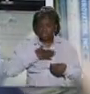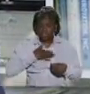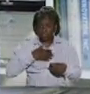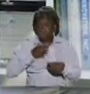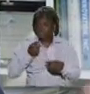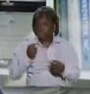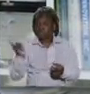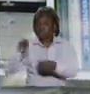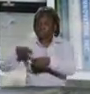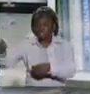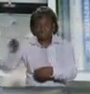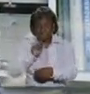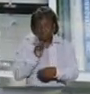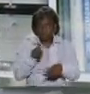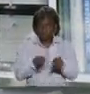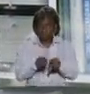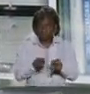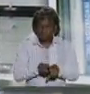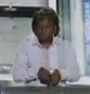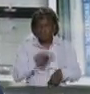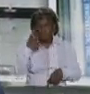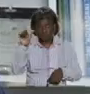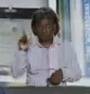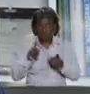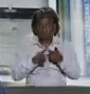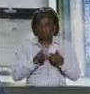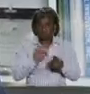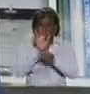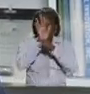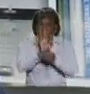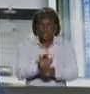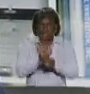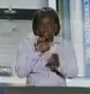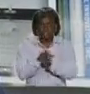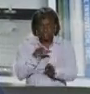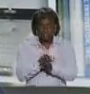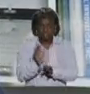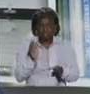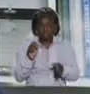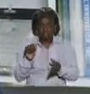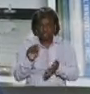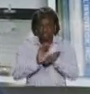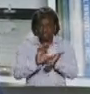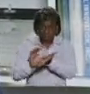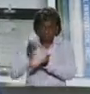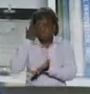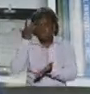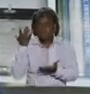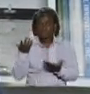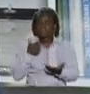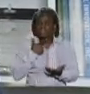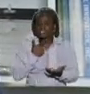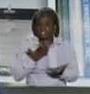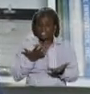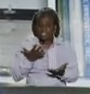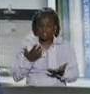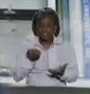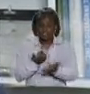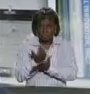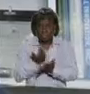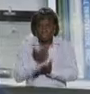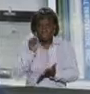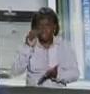volta para o doador original. E a outra é aconselhando o capital financeiro, ou seja, quando investidores querem,